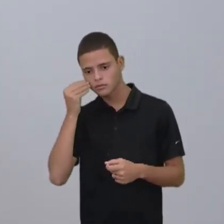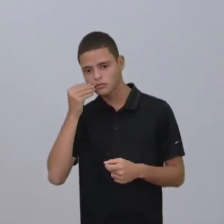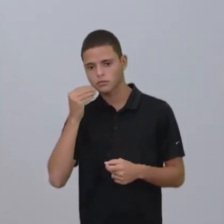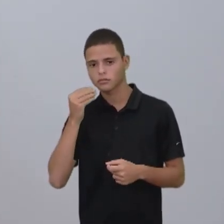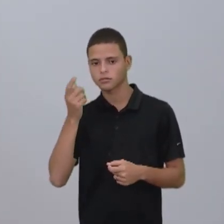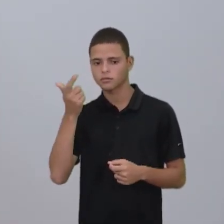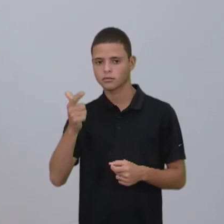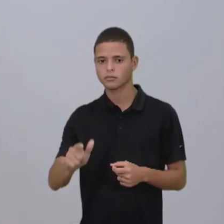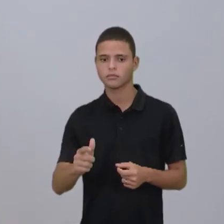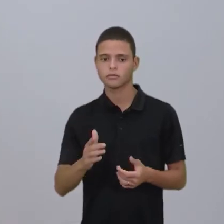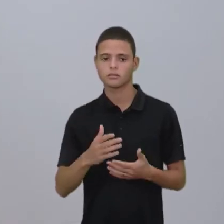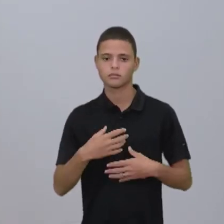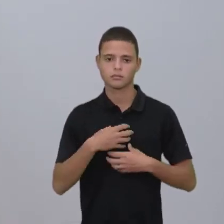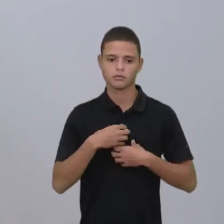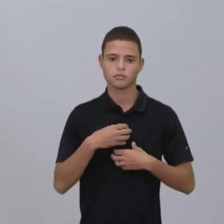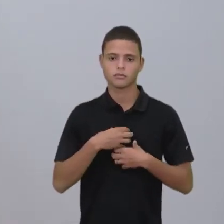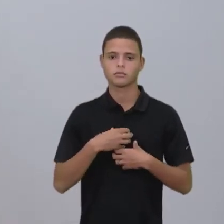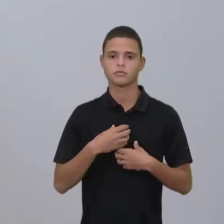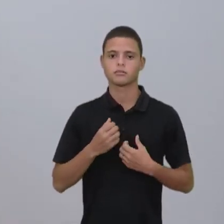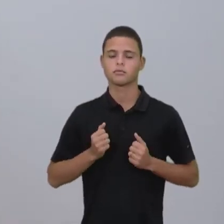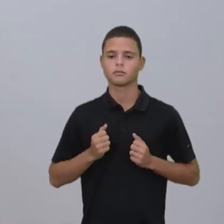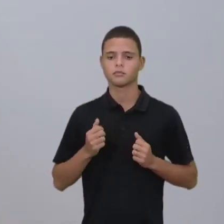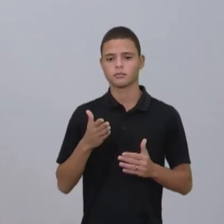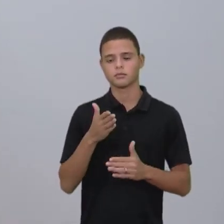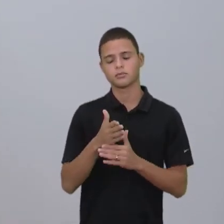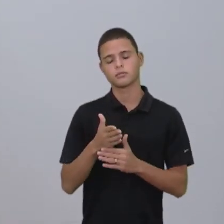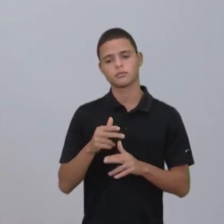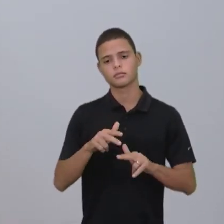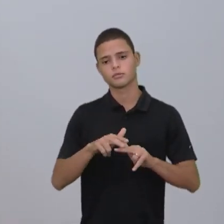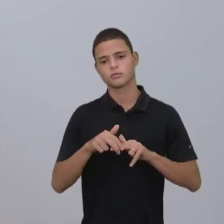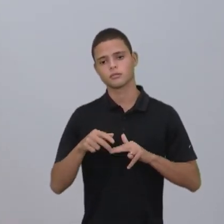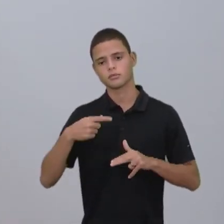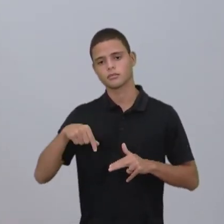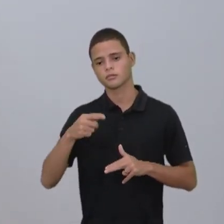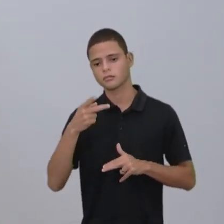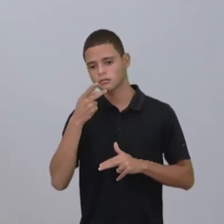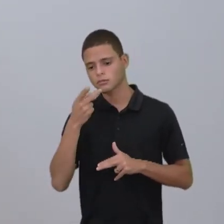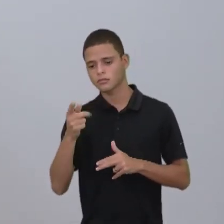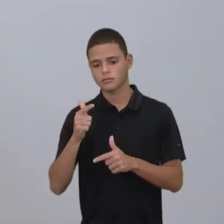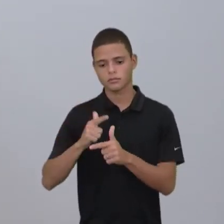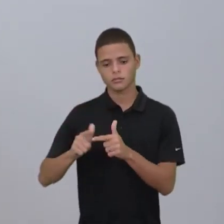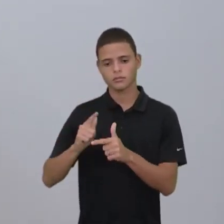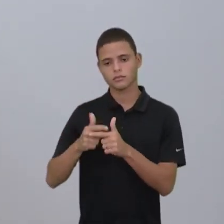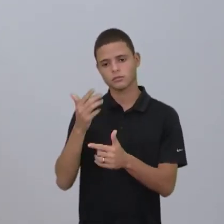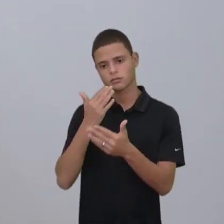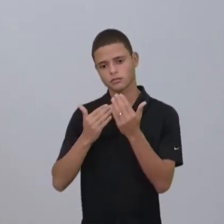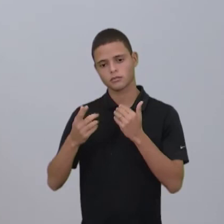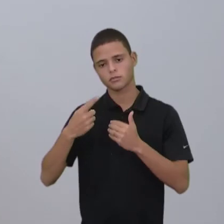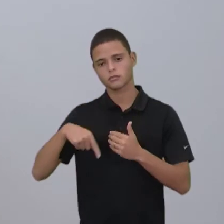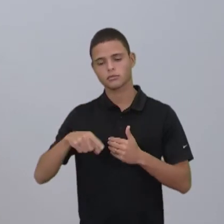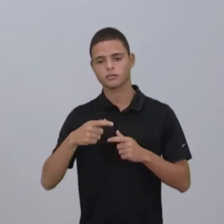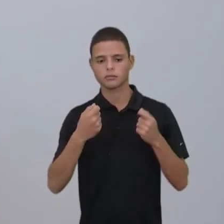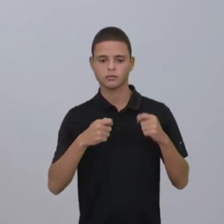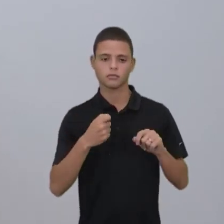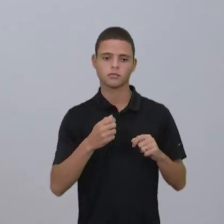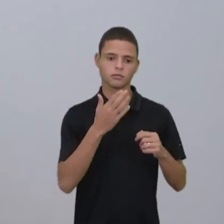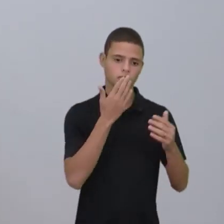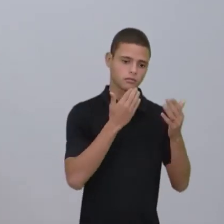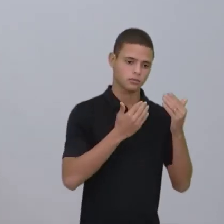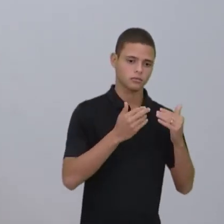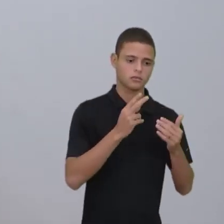esses comportamentos. Por isso, pessoal, quando a gente está falando de transtornos alimentares, a gente precisa, né, de alguns elementos. O primeiro é ficar